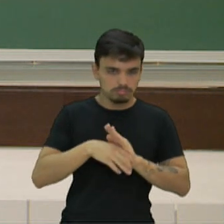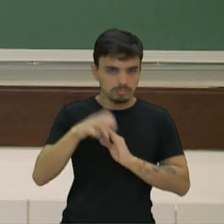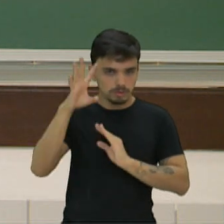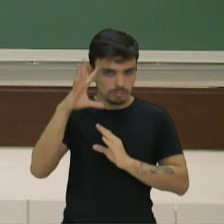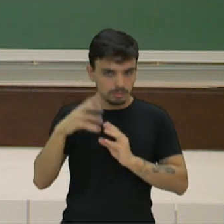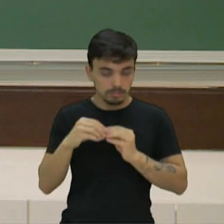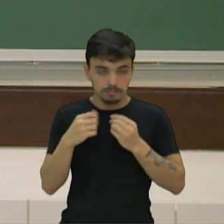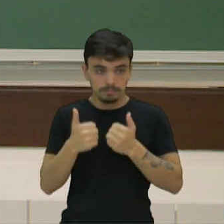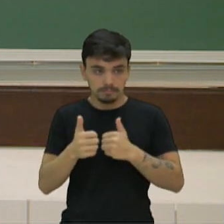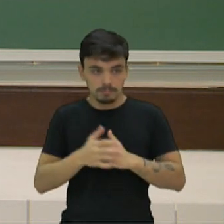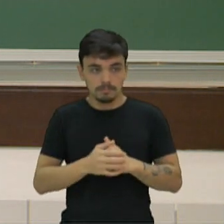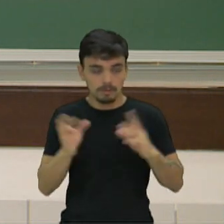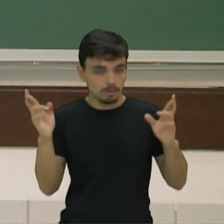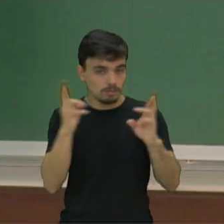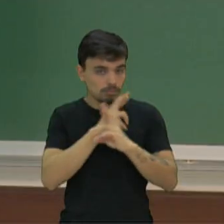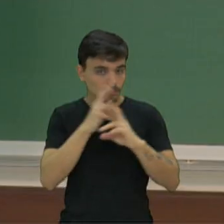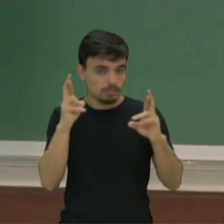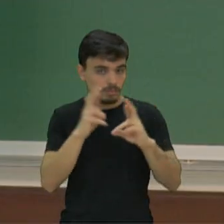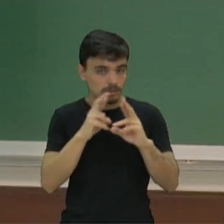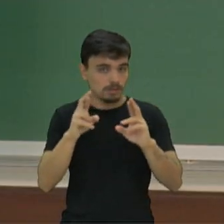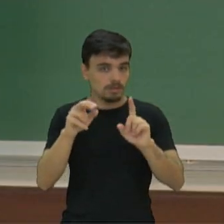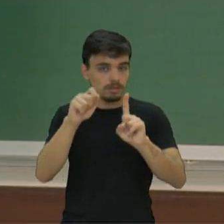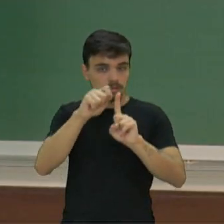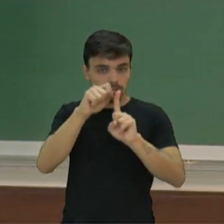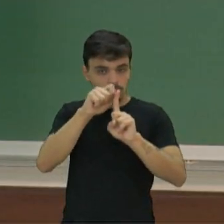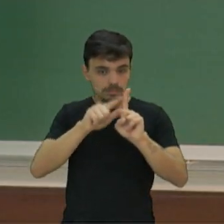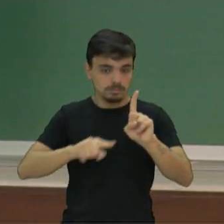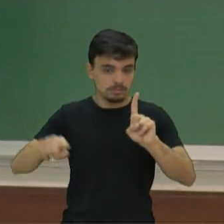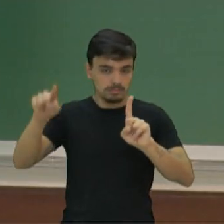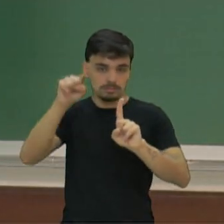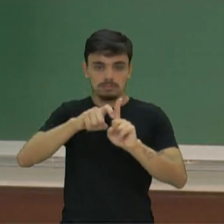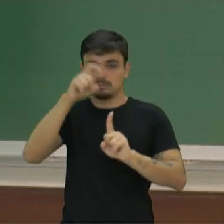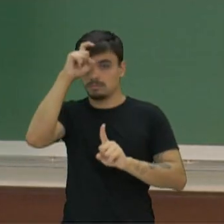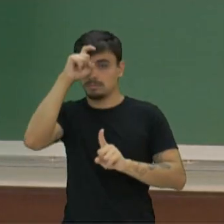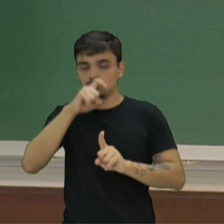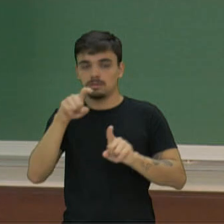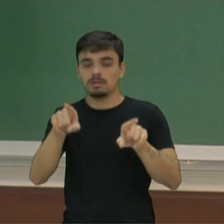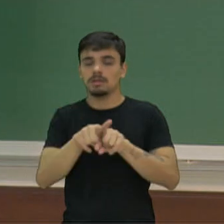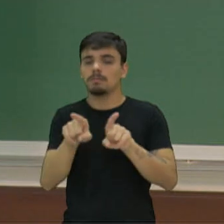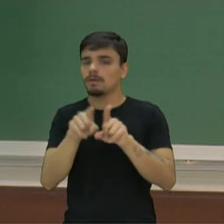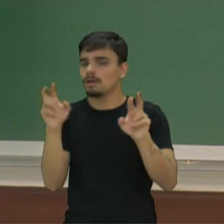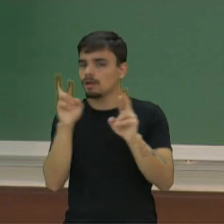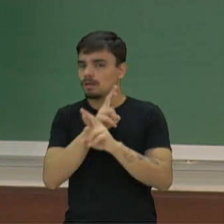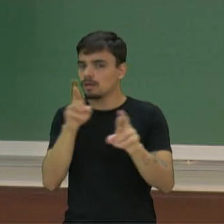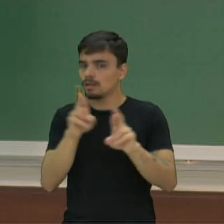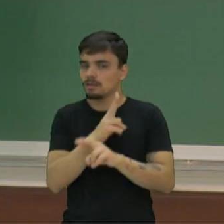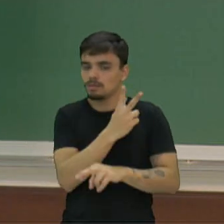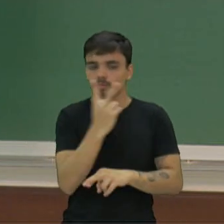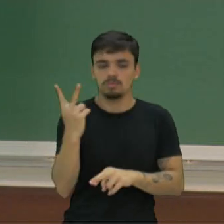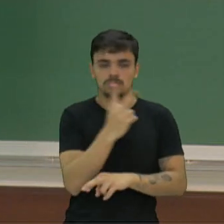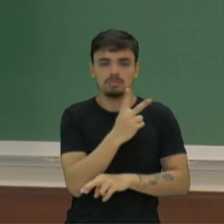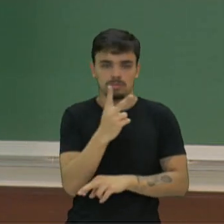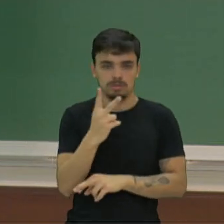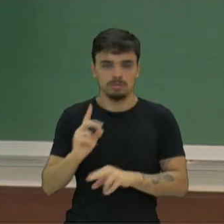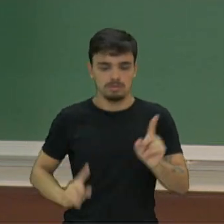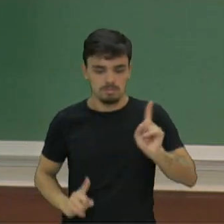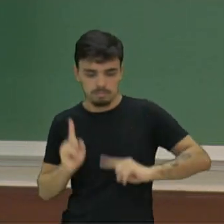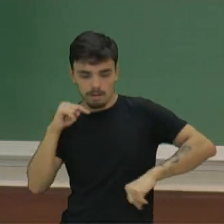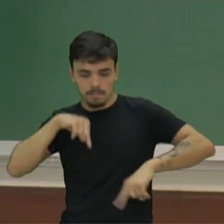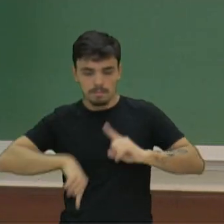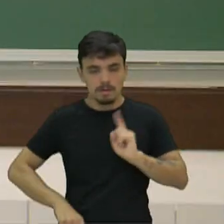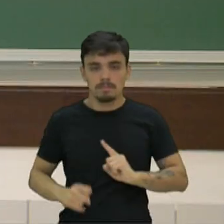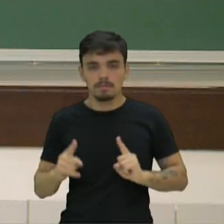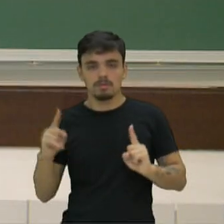né? Refere-se ao ciclo menstrual, né? E falando da influência de dois hormônios que